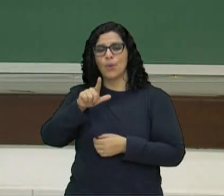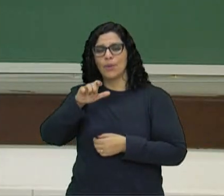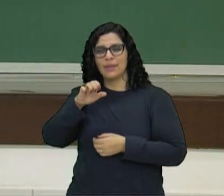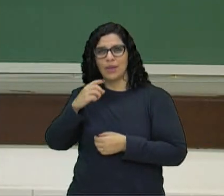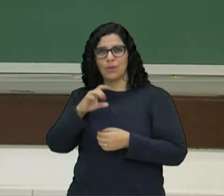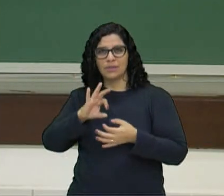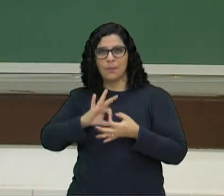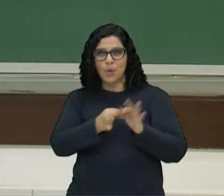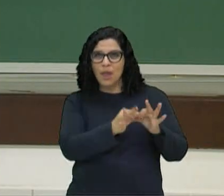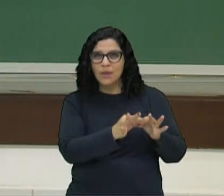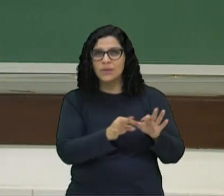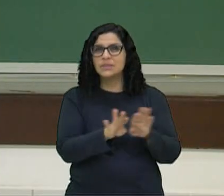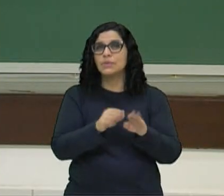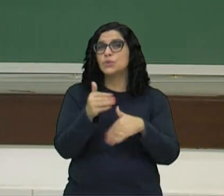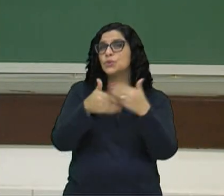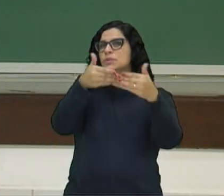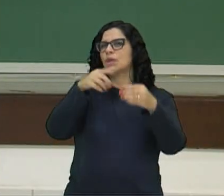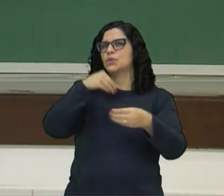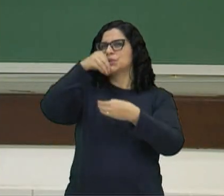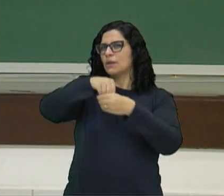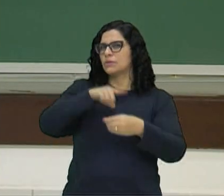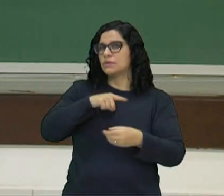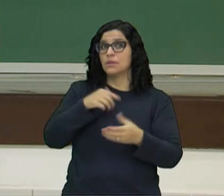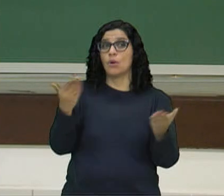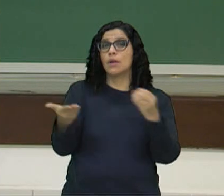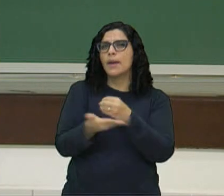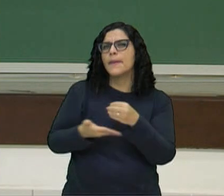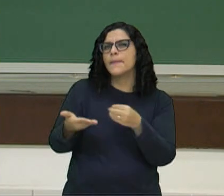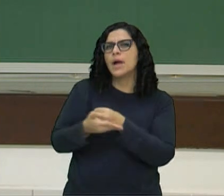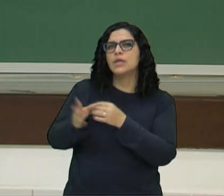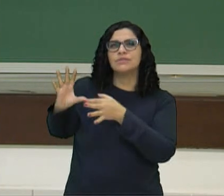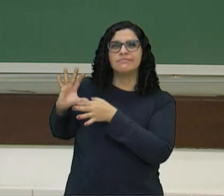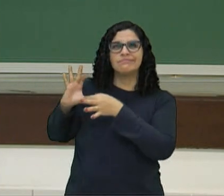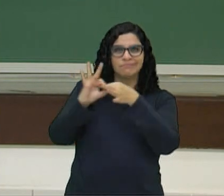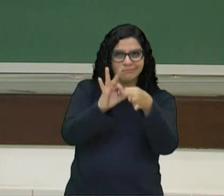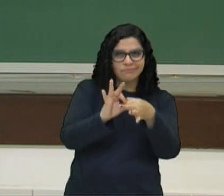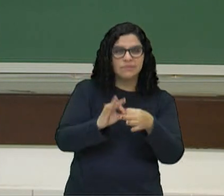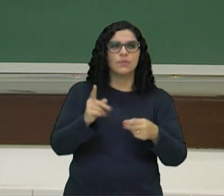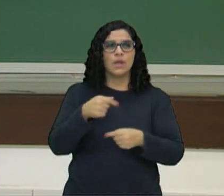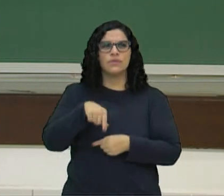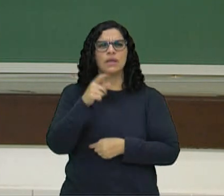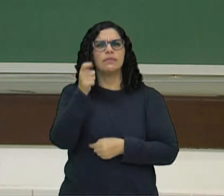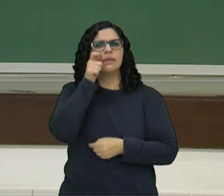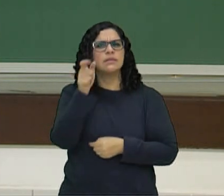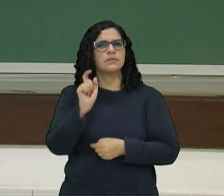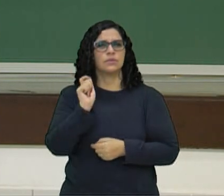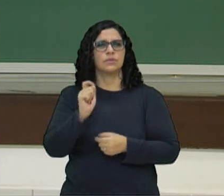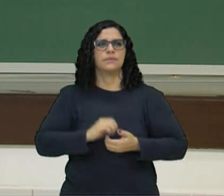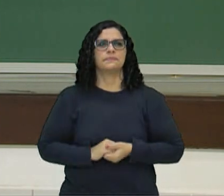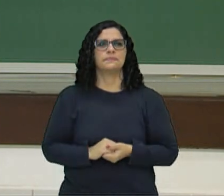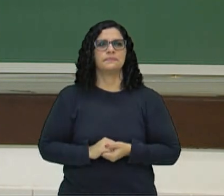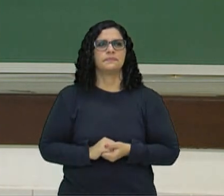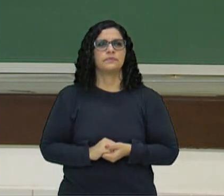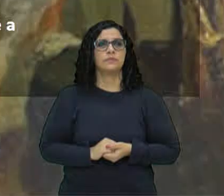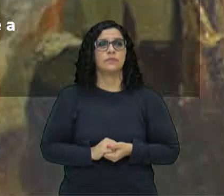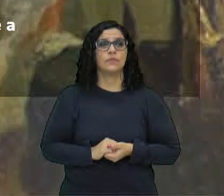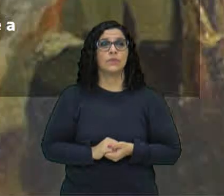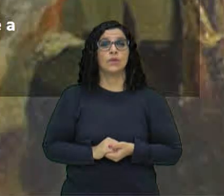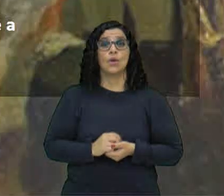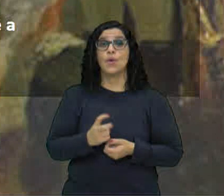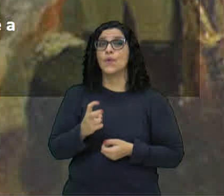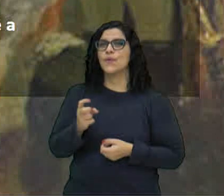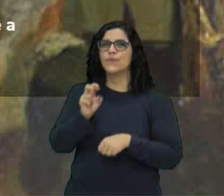nisso? Vamos lá, gente. Primeiro, básico, aquela contextualização. Olha só que interessante. O veneno